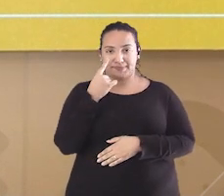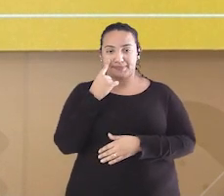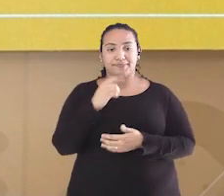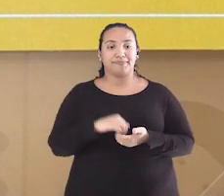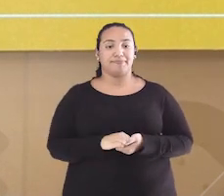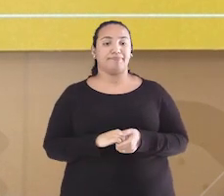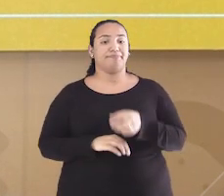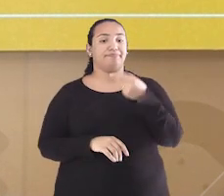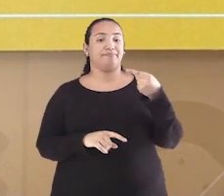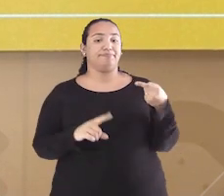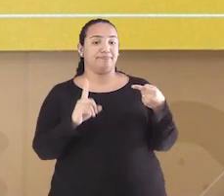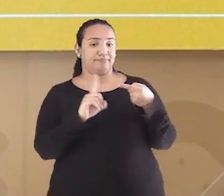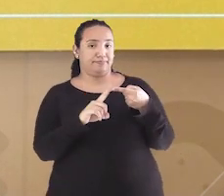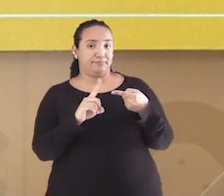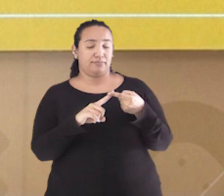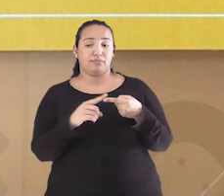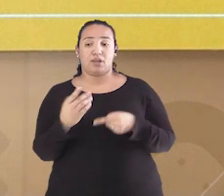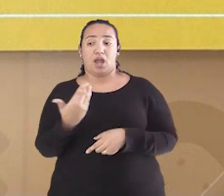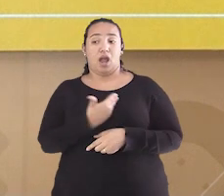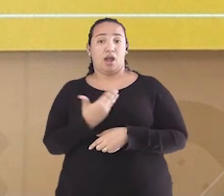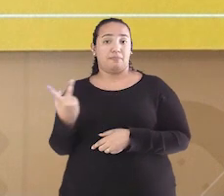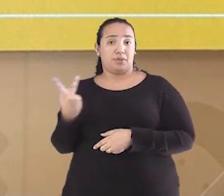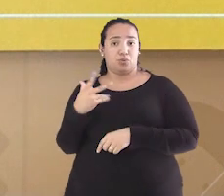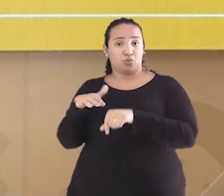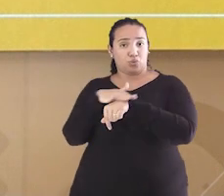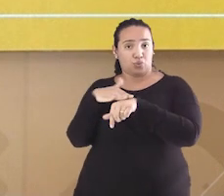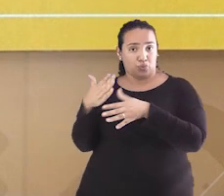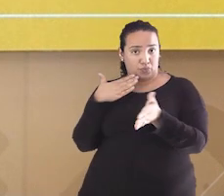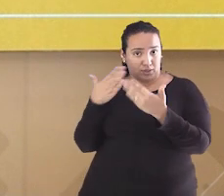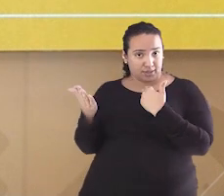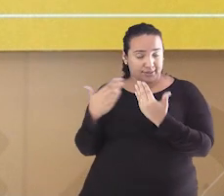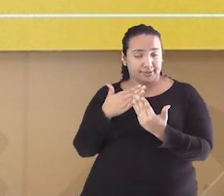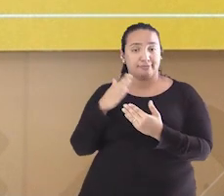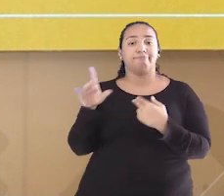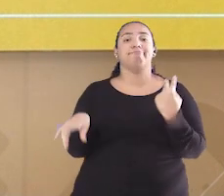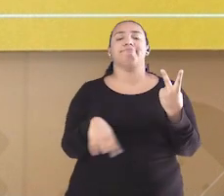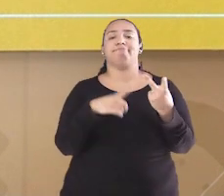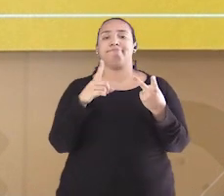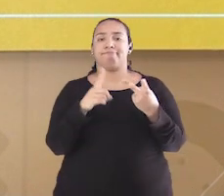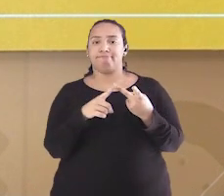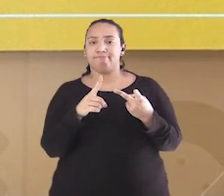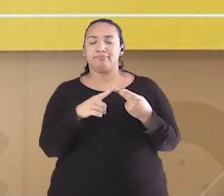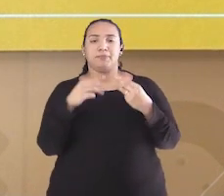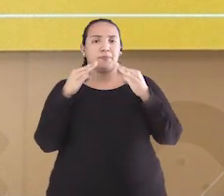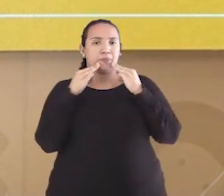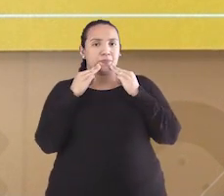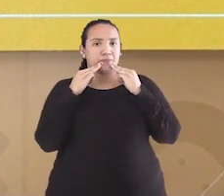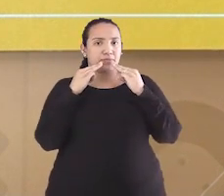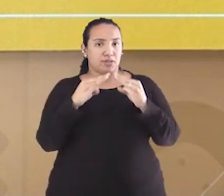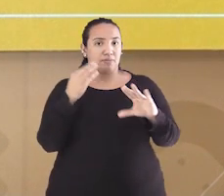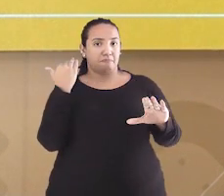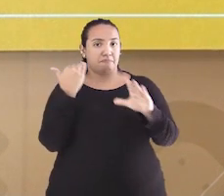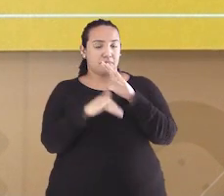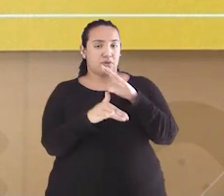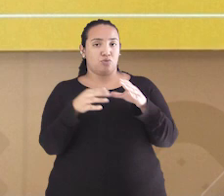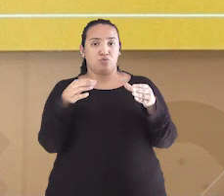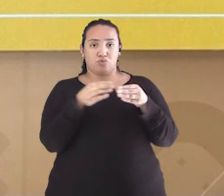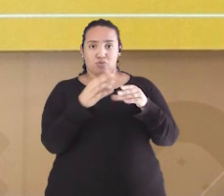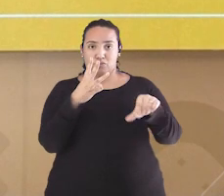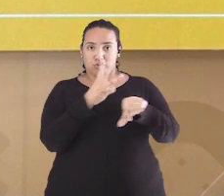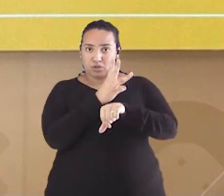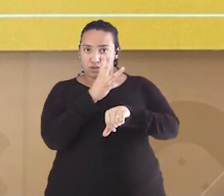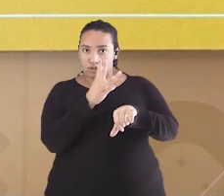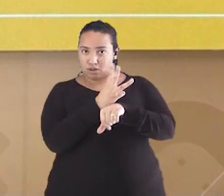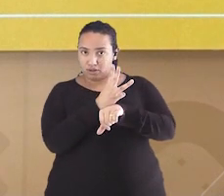conferir. Temos uma conversa entre amigos, depois mensagens enviadas